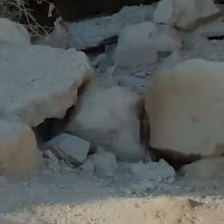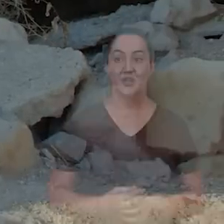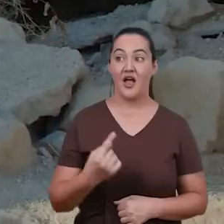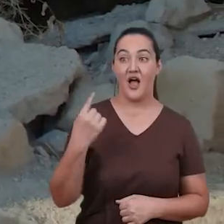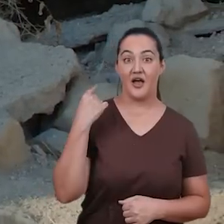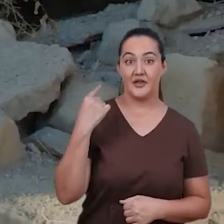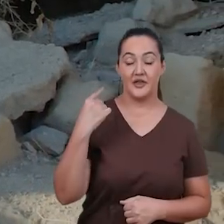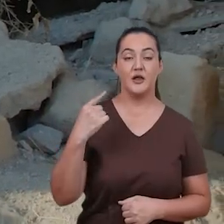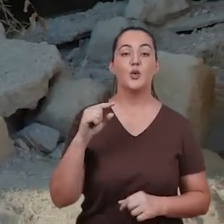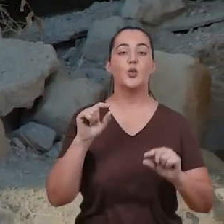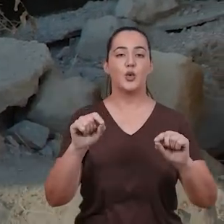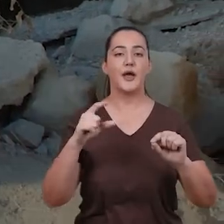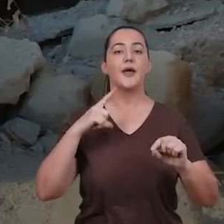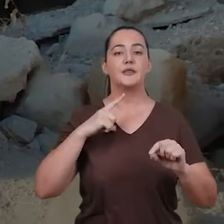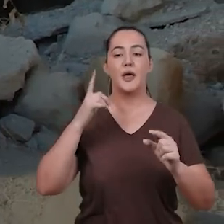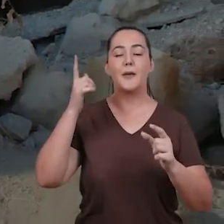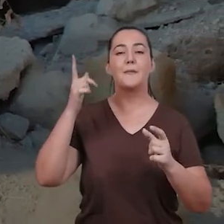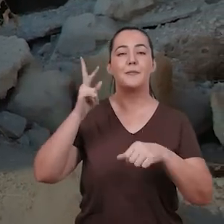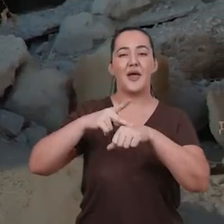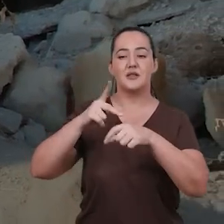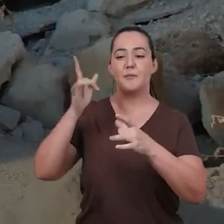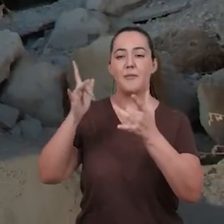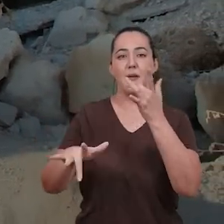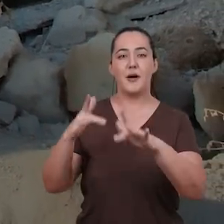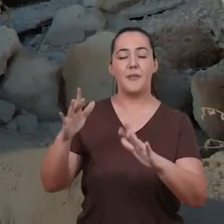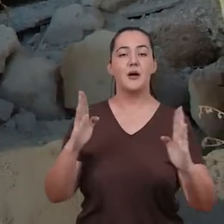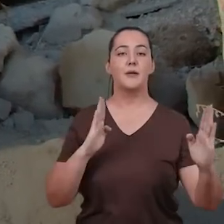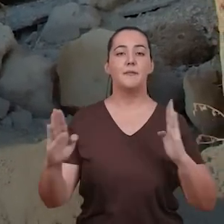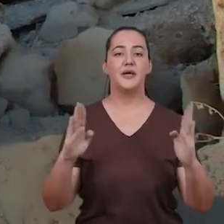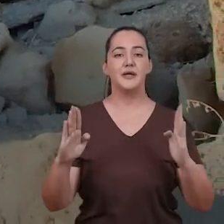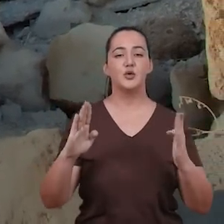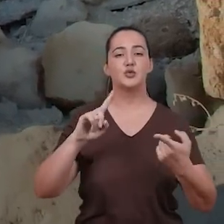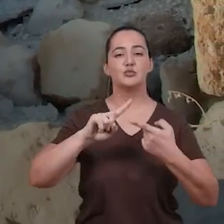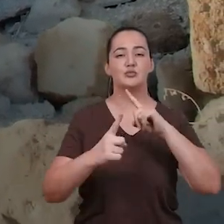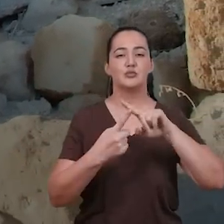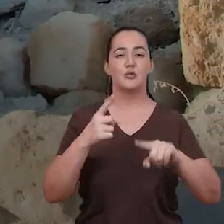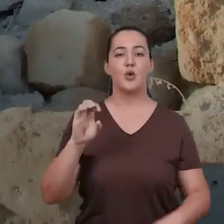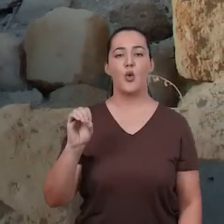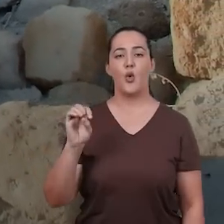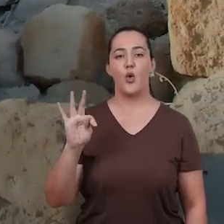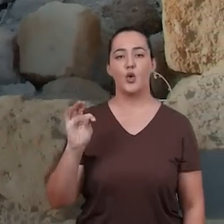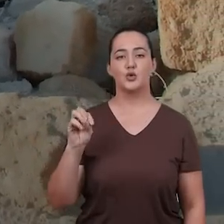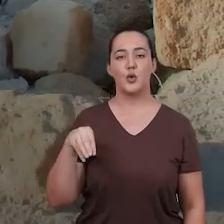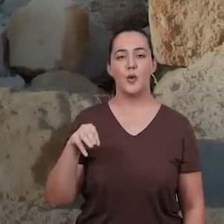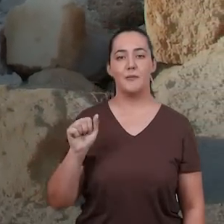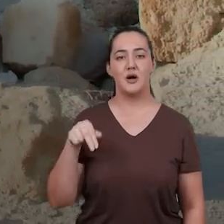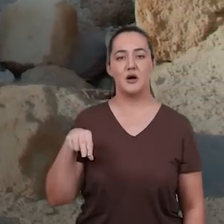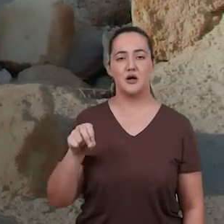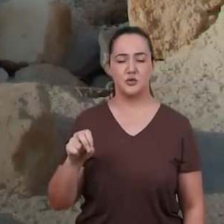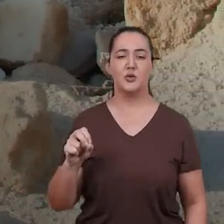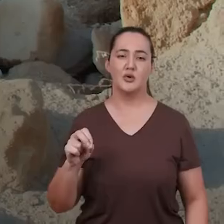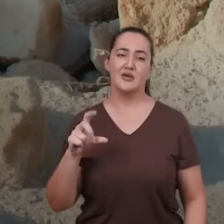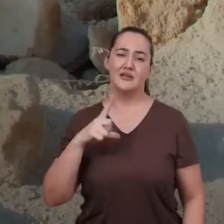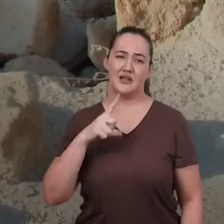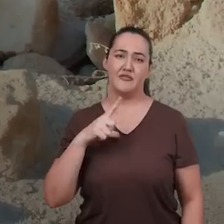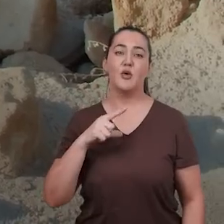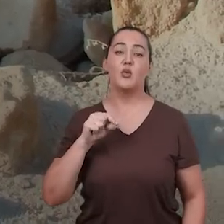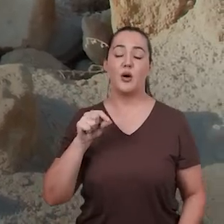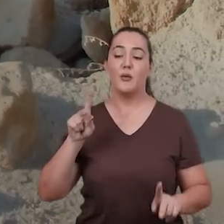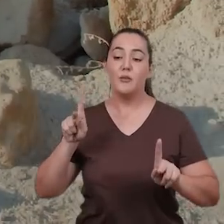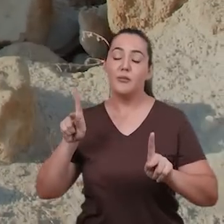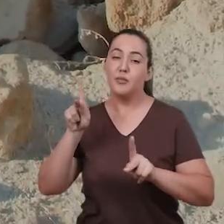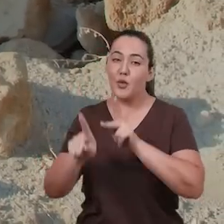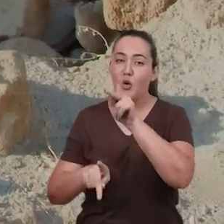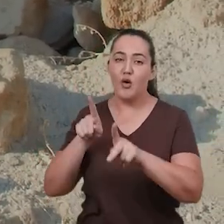Aqui atrás de mim eu tenho ruínas do período otomano. Poucas pessoas conhecem a história do Império Otomano, que tomou conta de